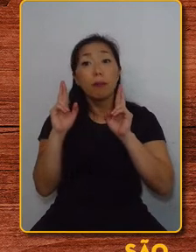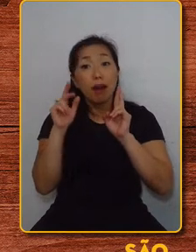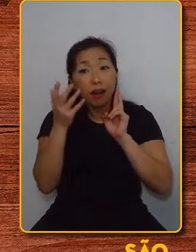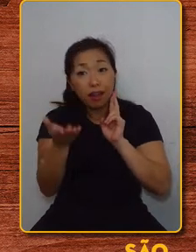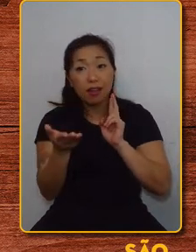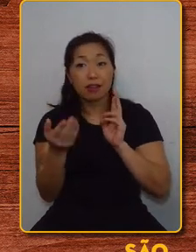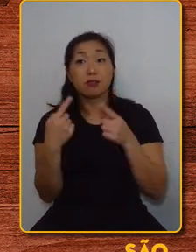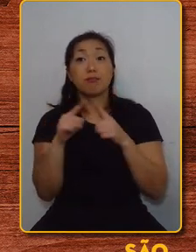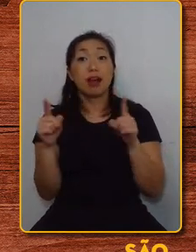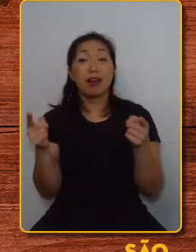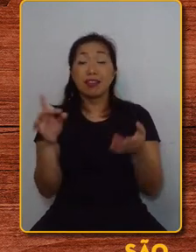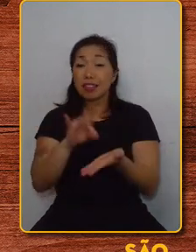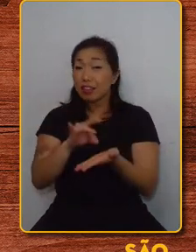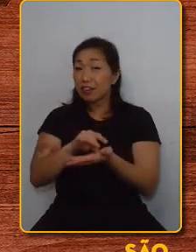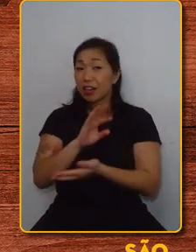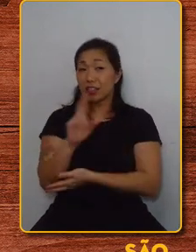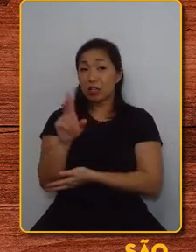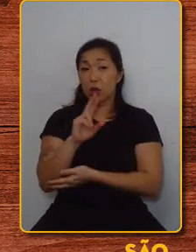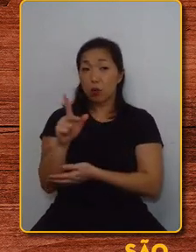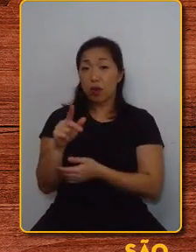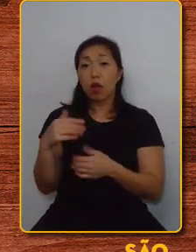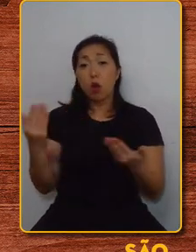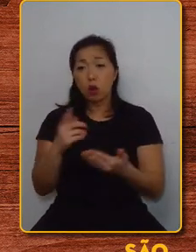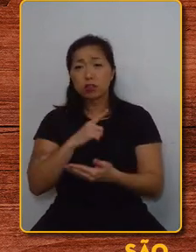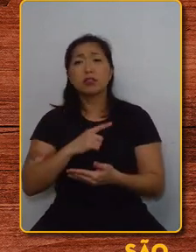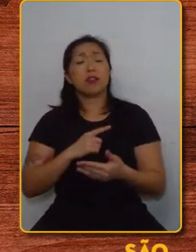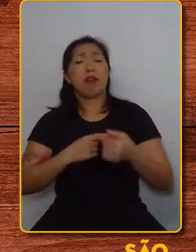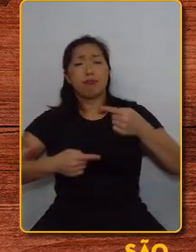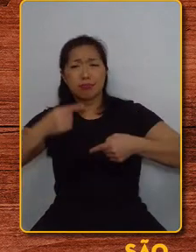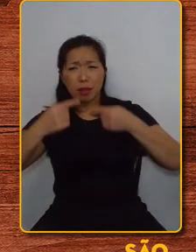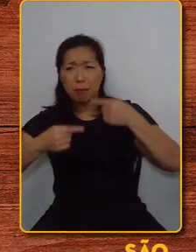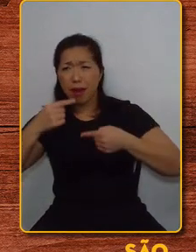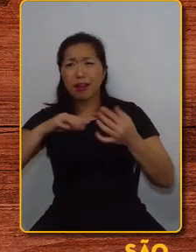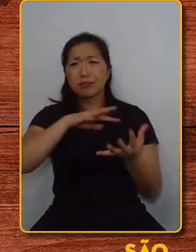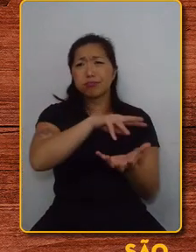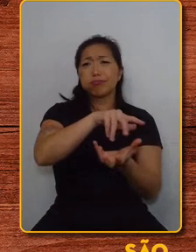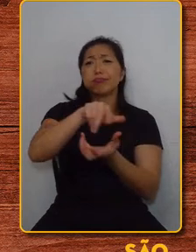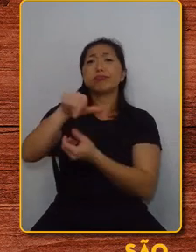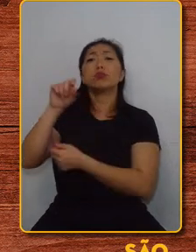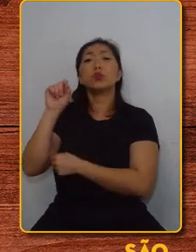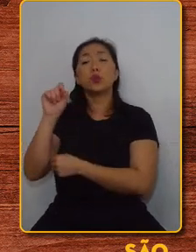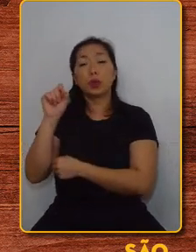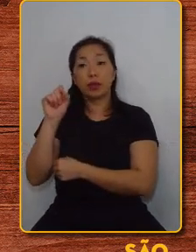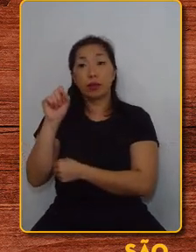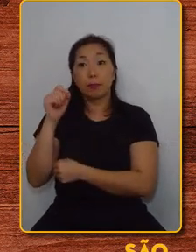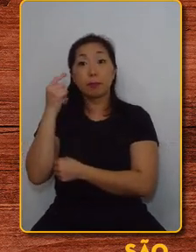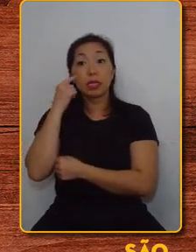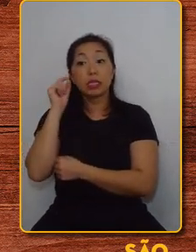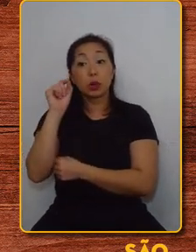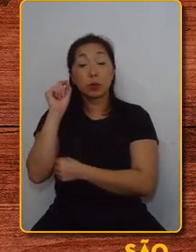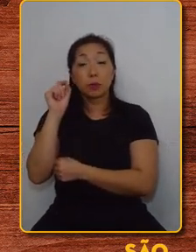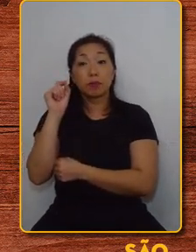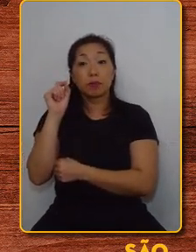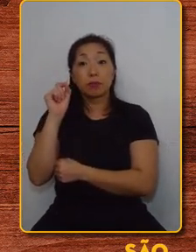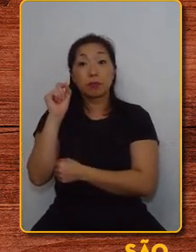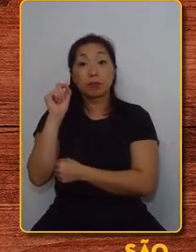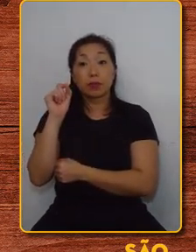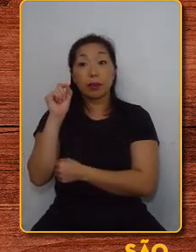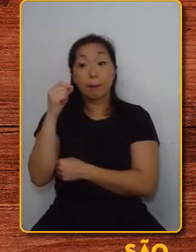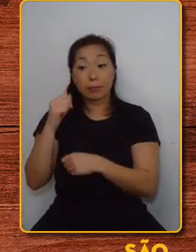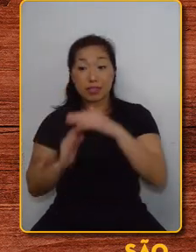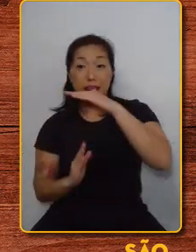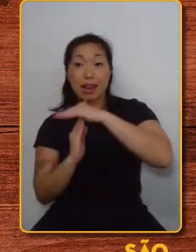Hoje há um debate internacional, inclusive, de limitar o uso de resíduos, inclusive